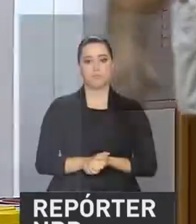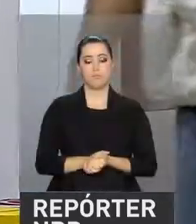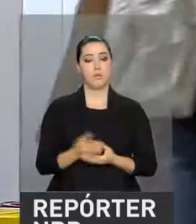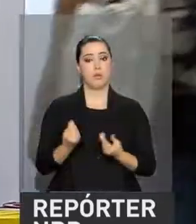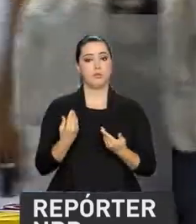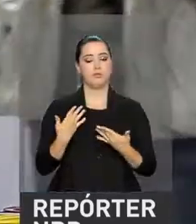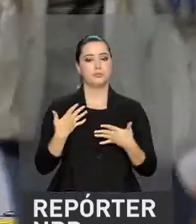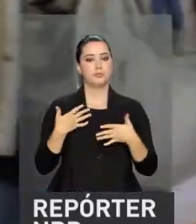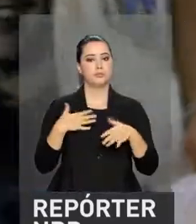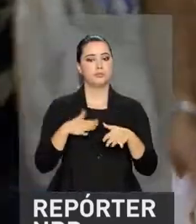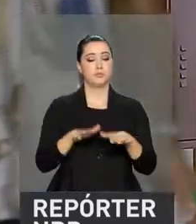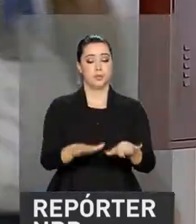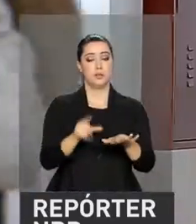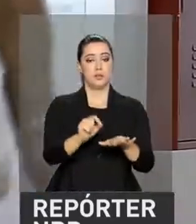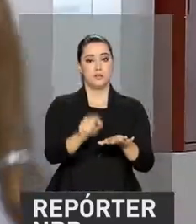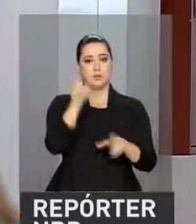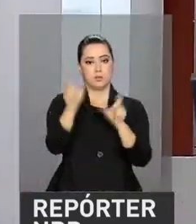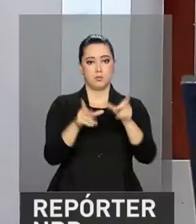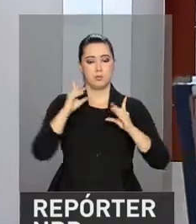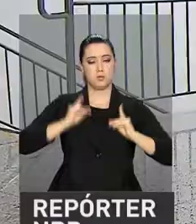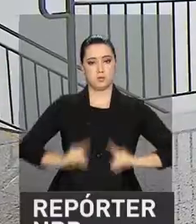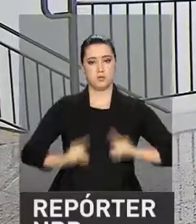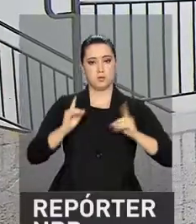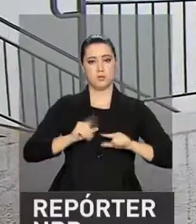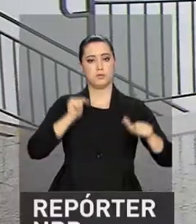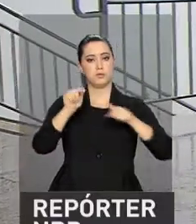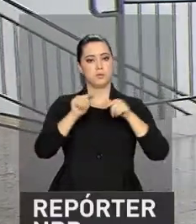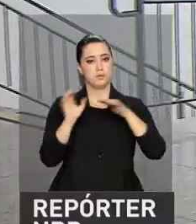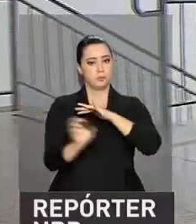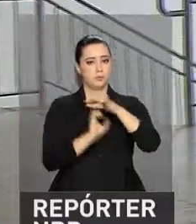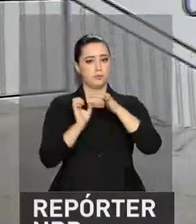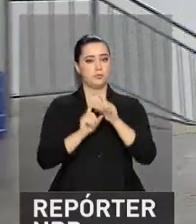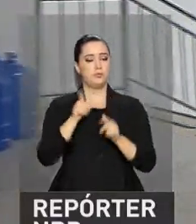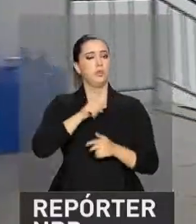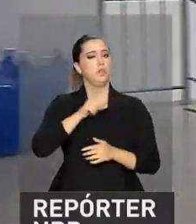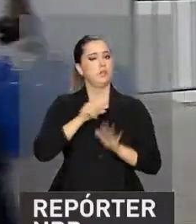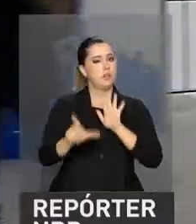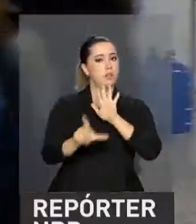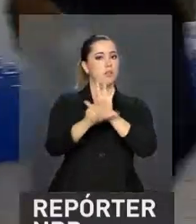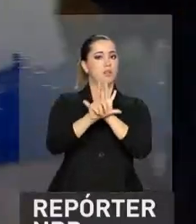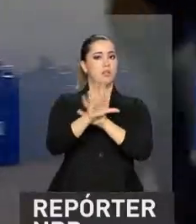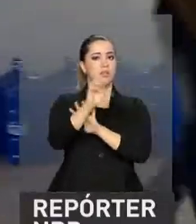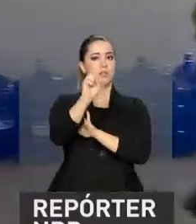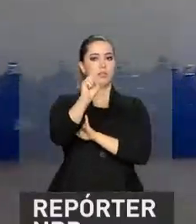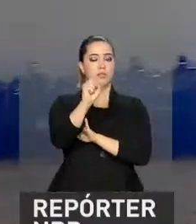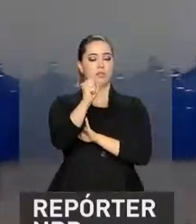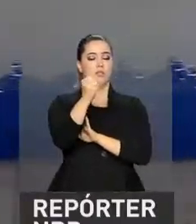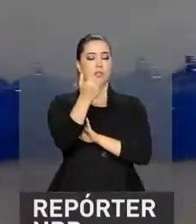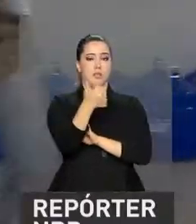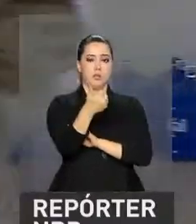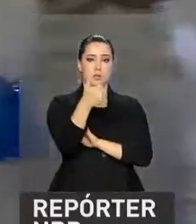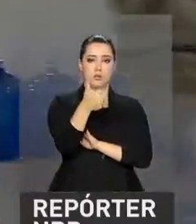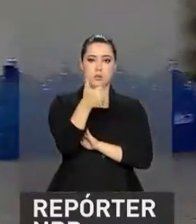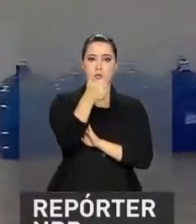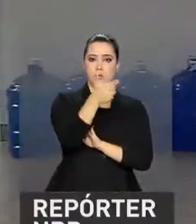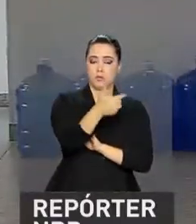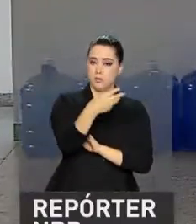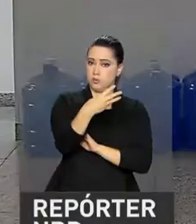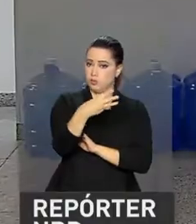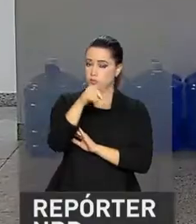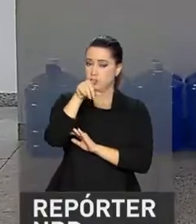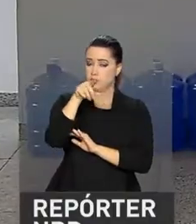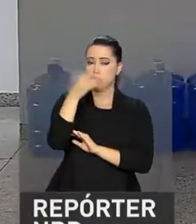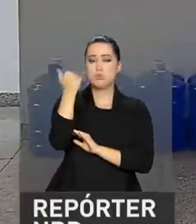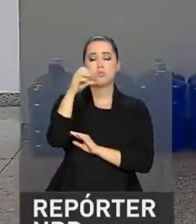inserção de pessoas com deficiência no mercado de trabalho, existe a Lei 8.213 de 91,